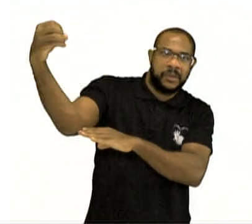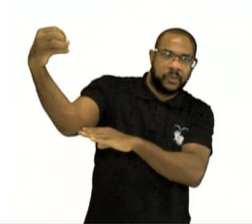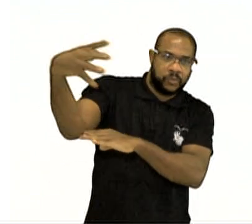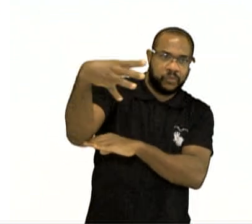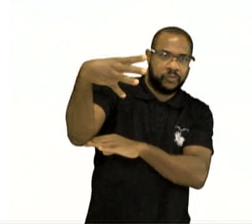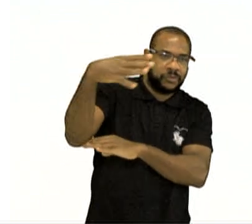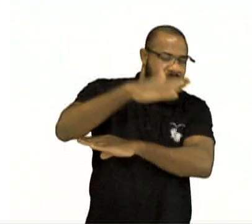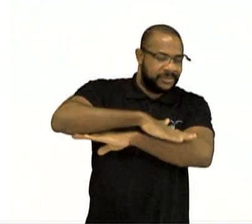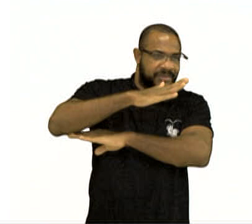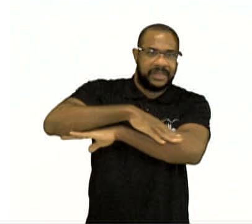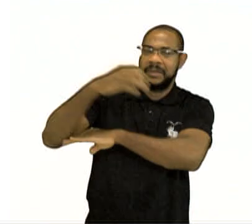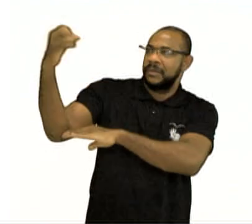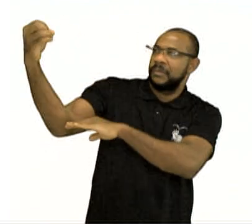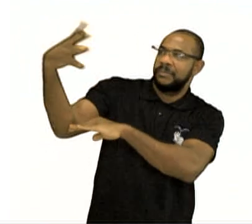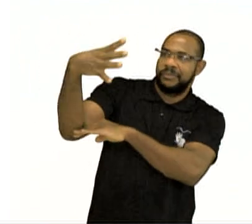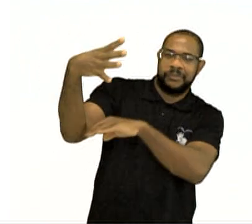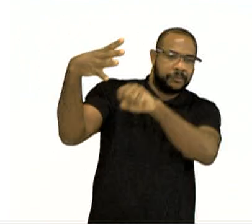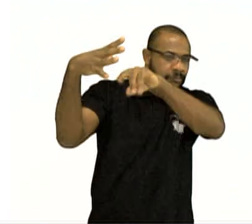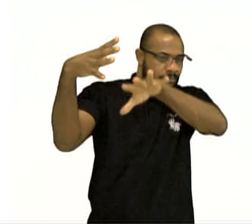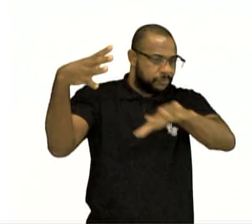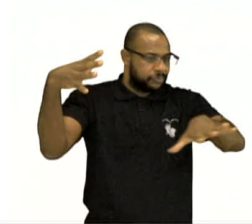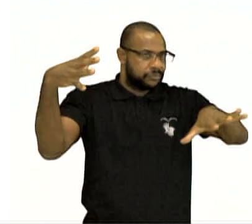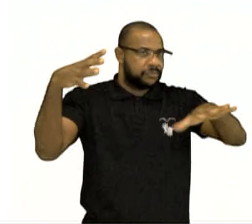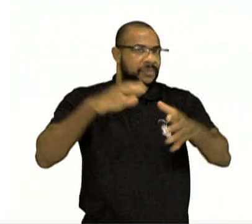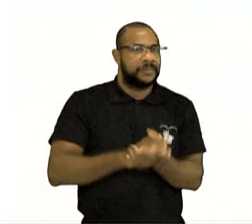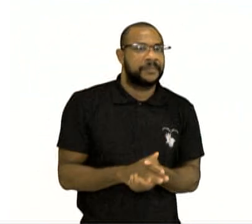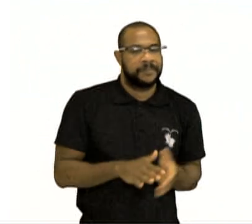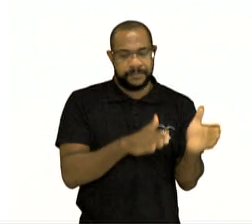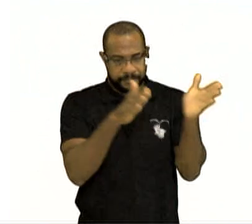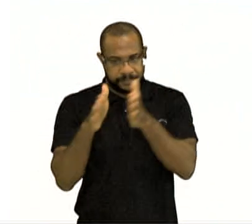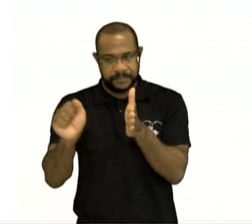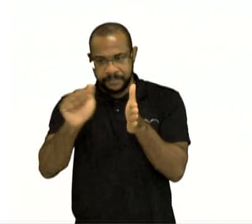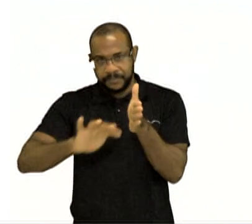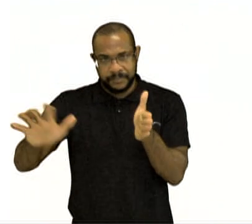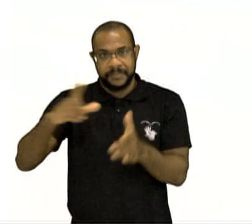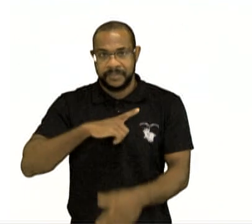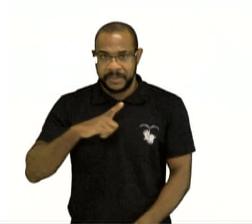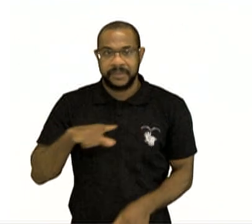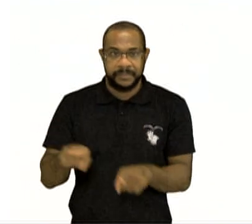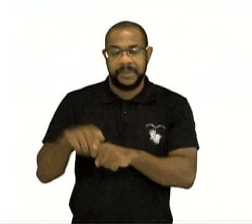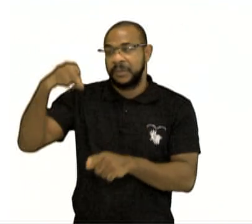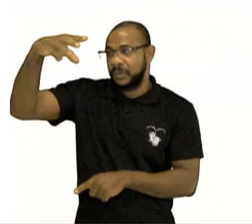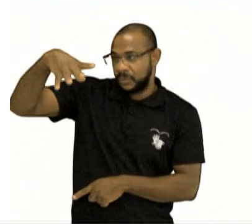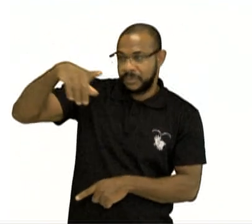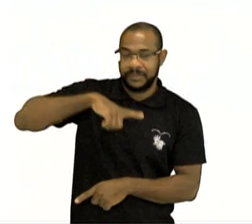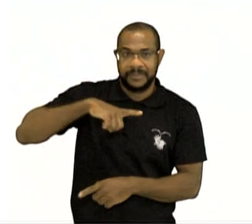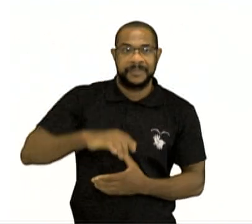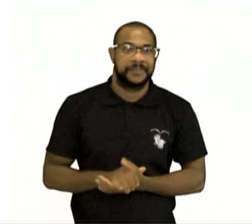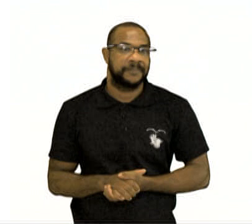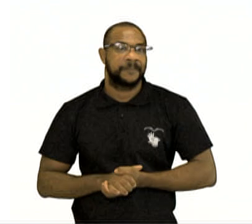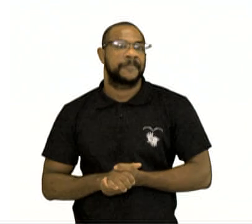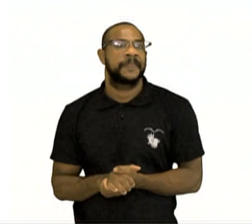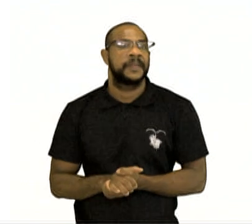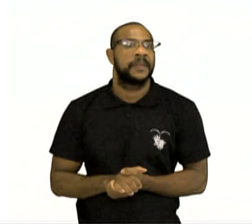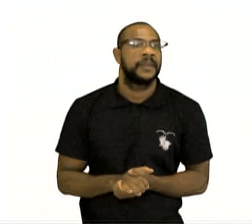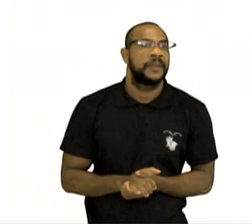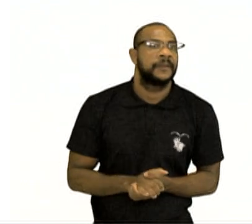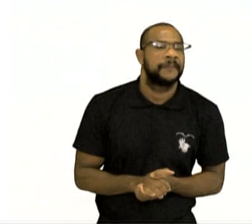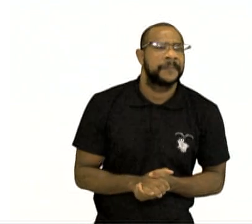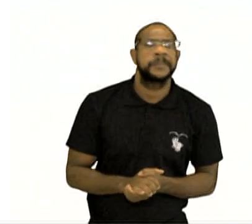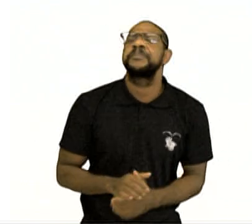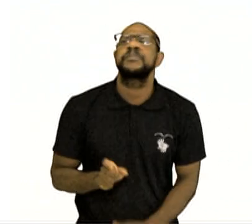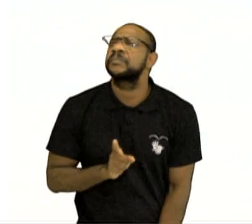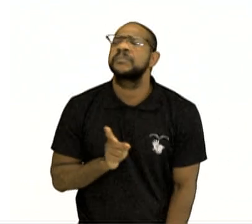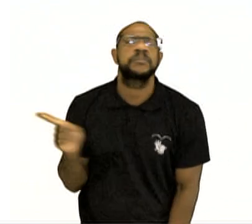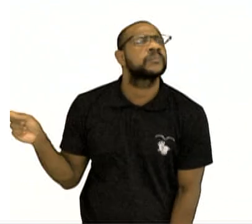na outra também temos a luz, né? E aqui, essa